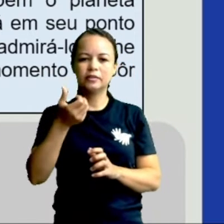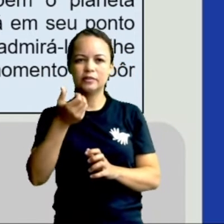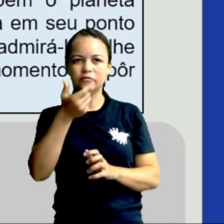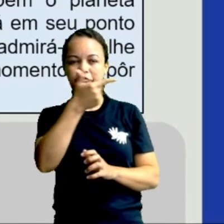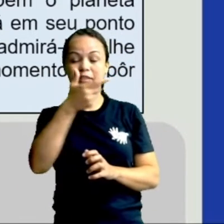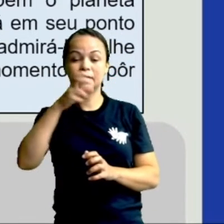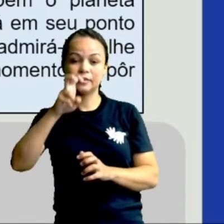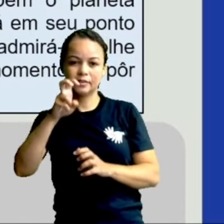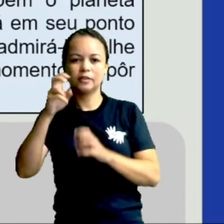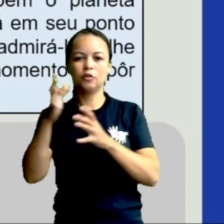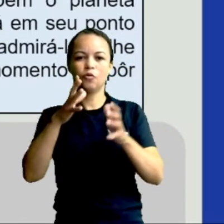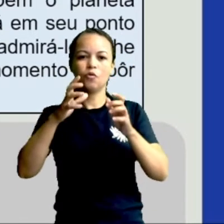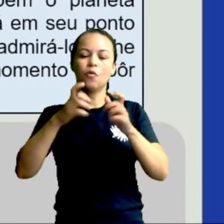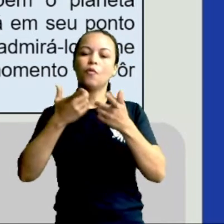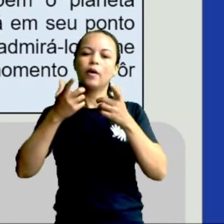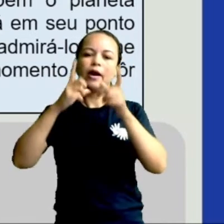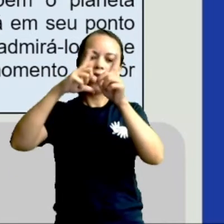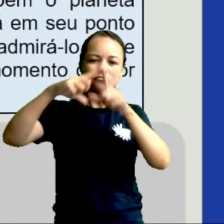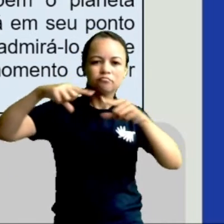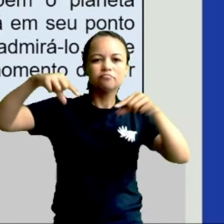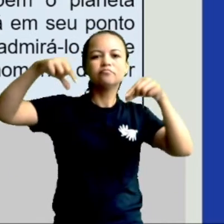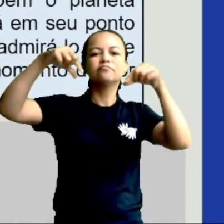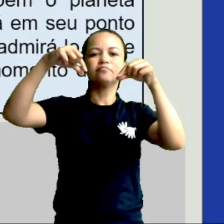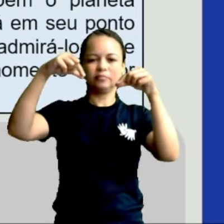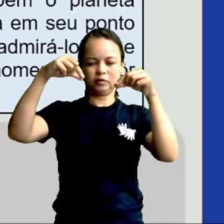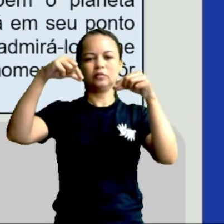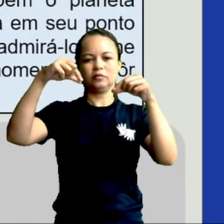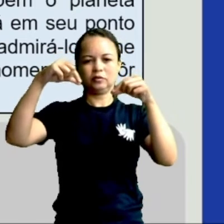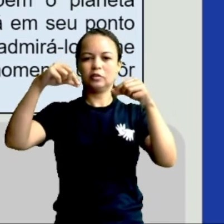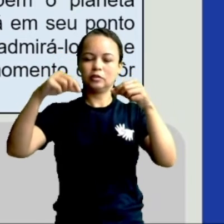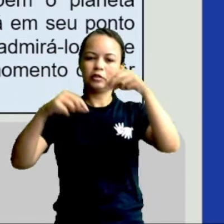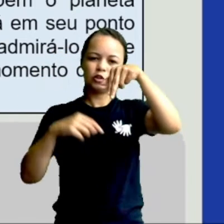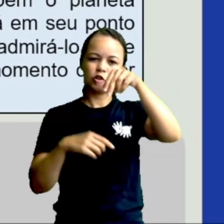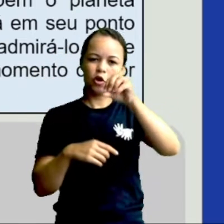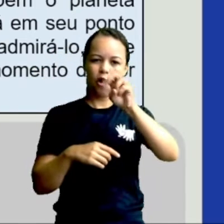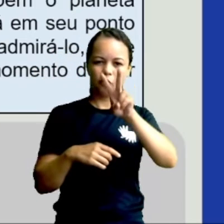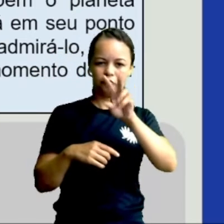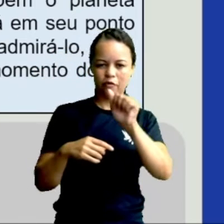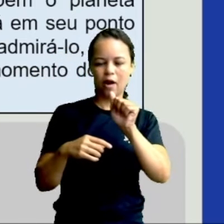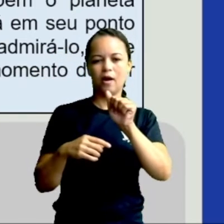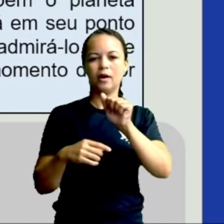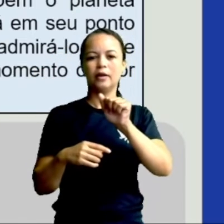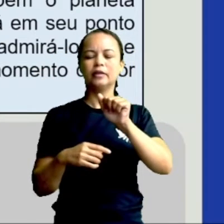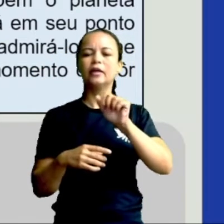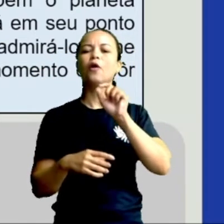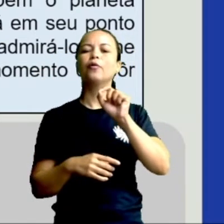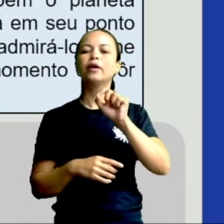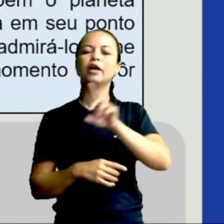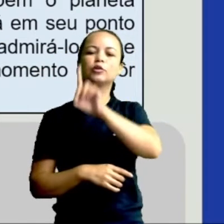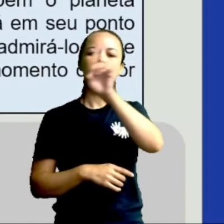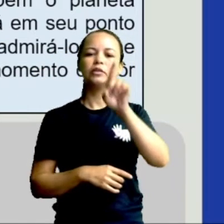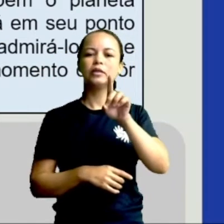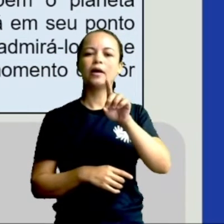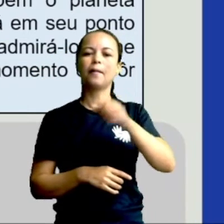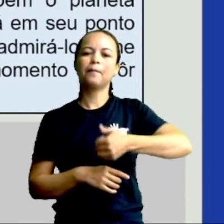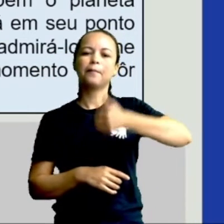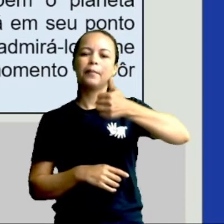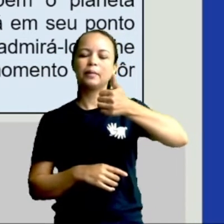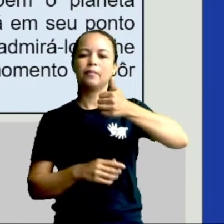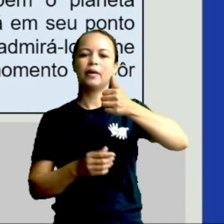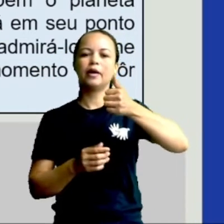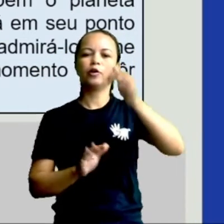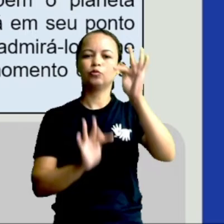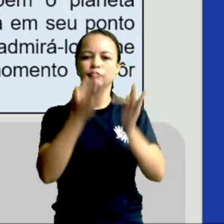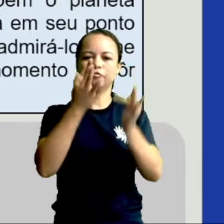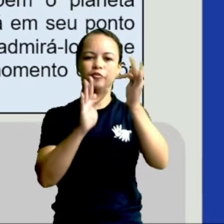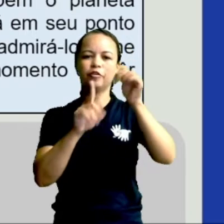vai estar mudando, né, de fase para se tornar nova novamente, que vai ser no dia 1 de fevereiro. Mas vamos lá.